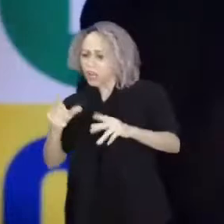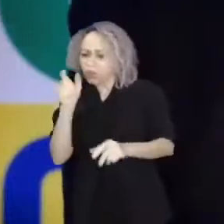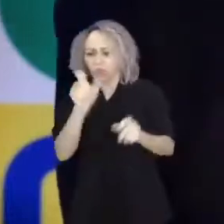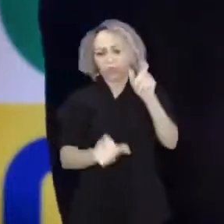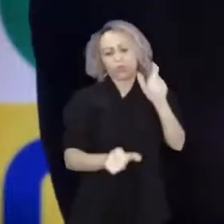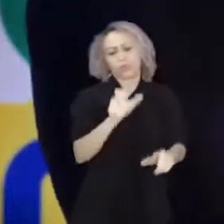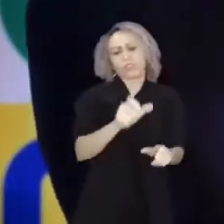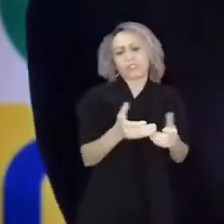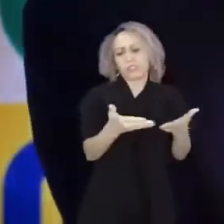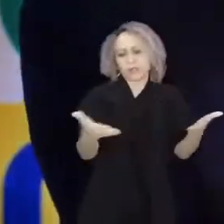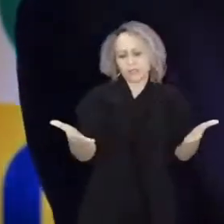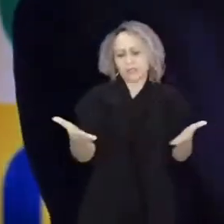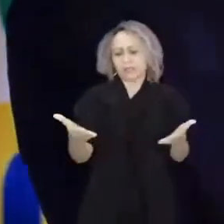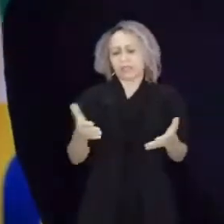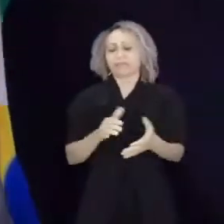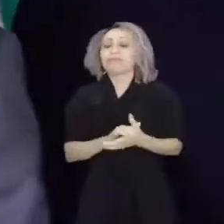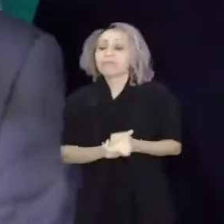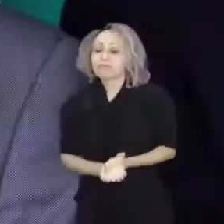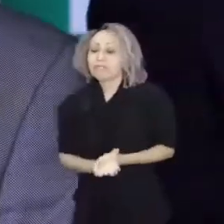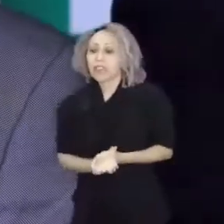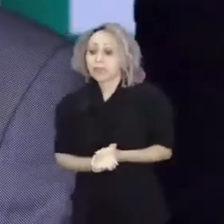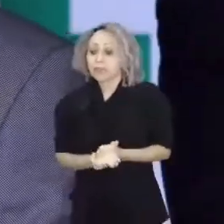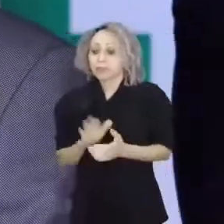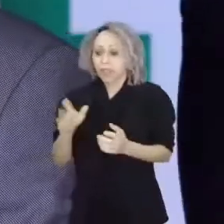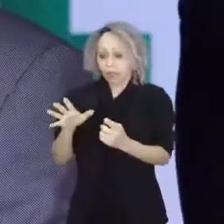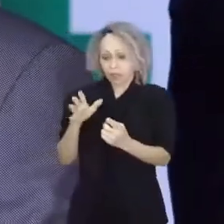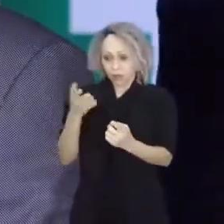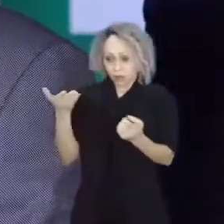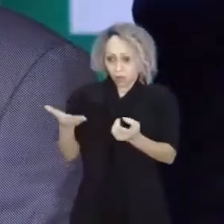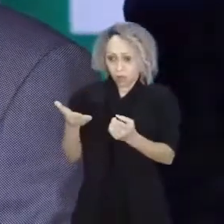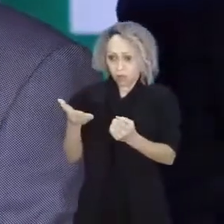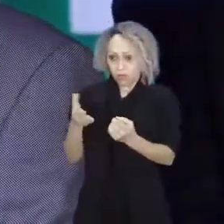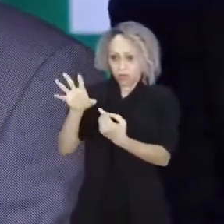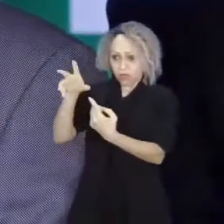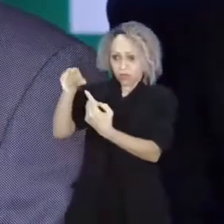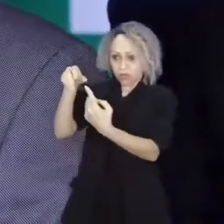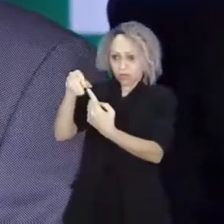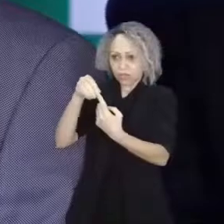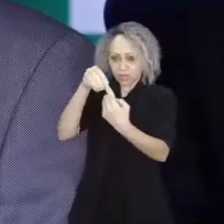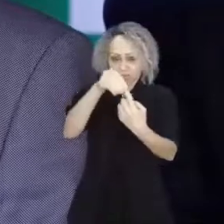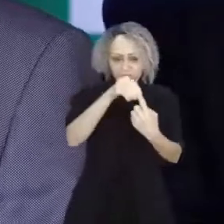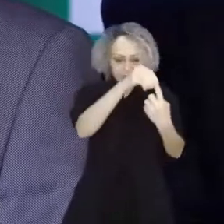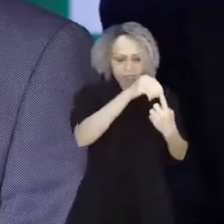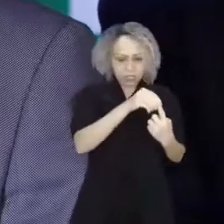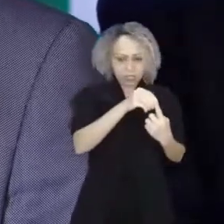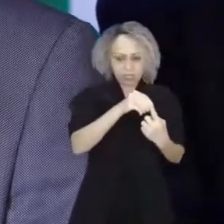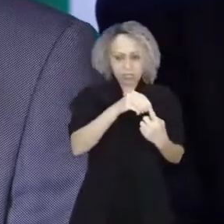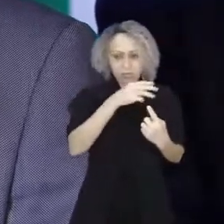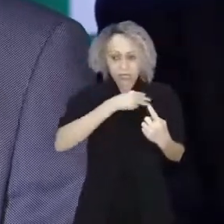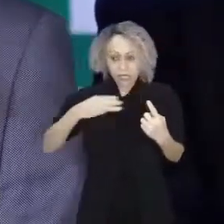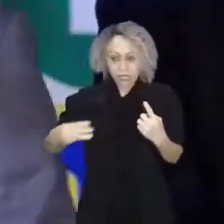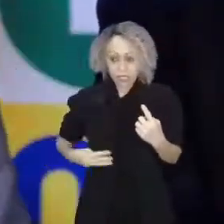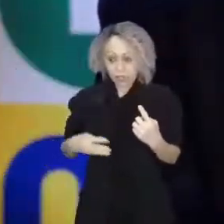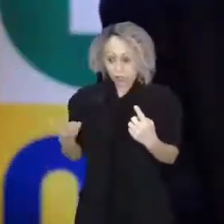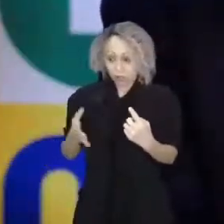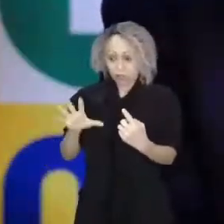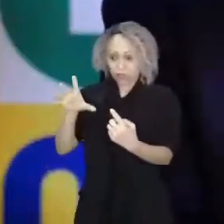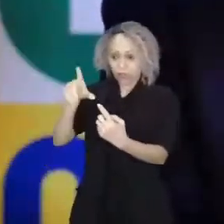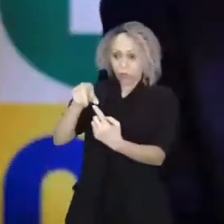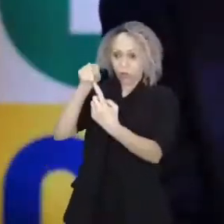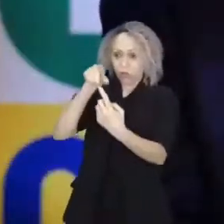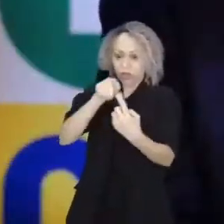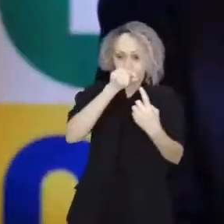a trabalhar como jamais trabalharam, porque a tarefa que lhes foi incumbida será